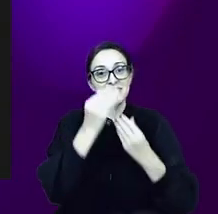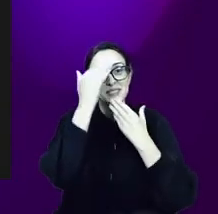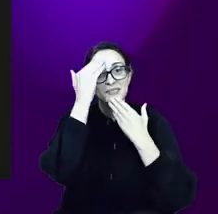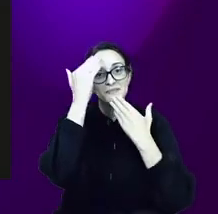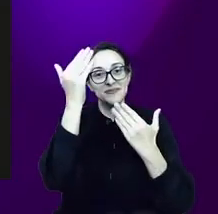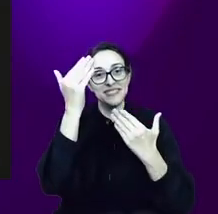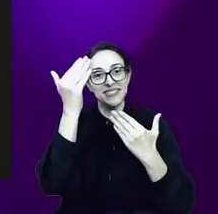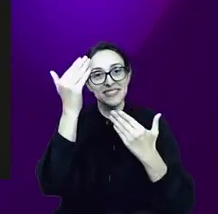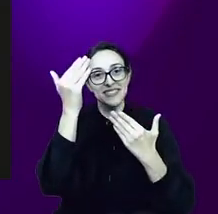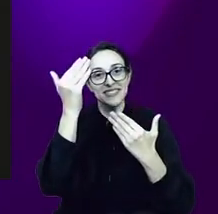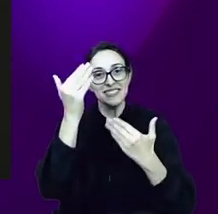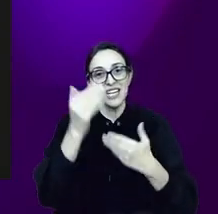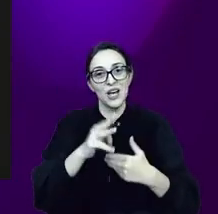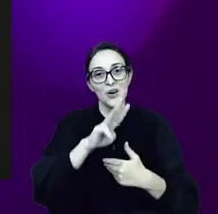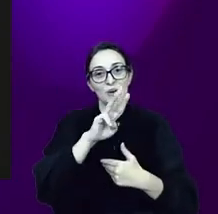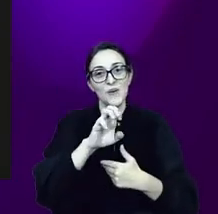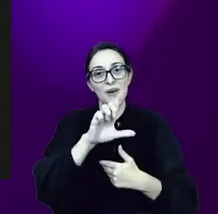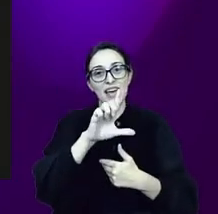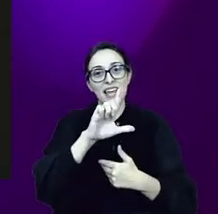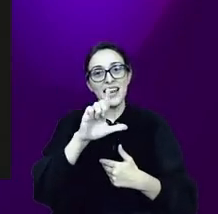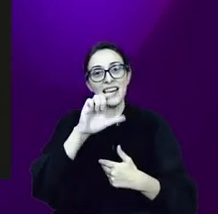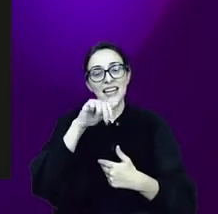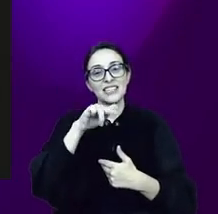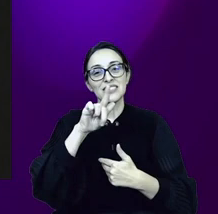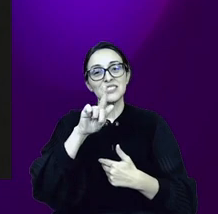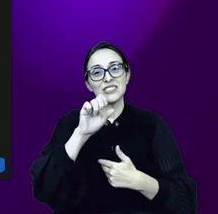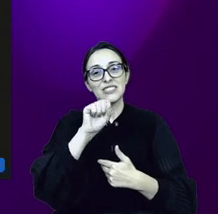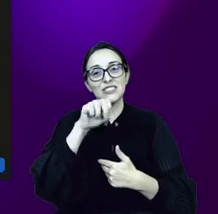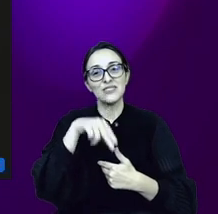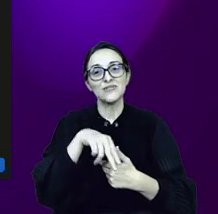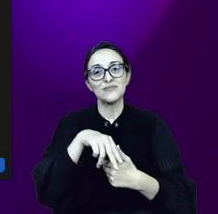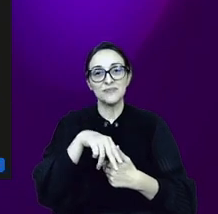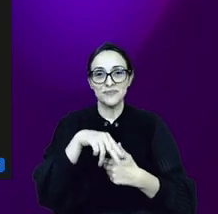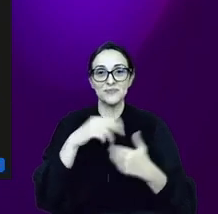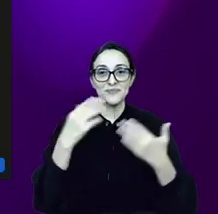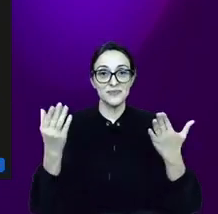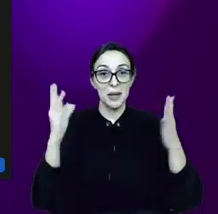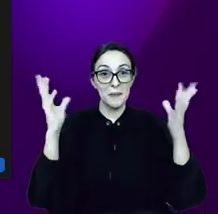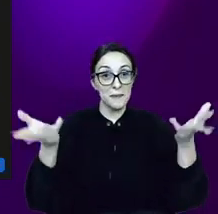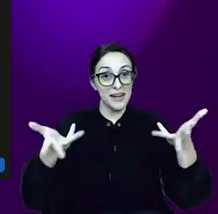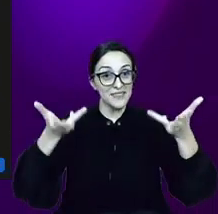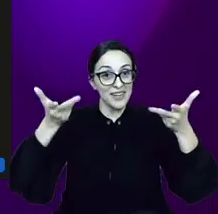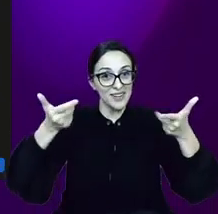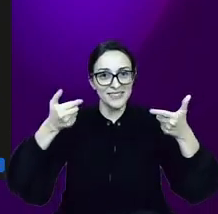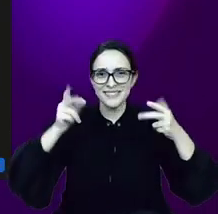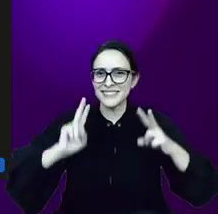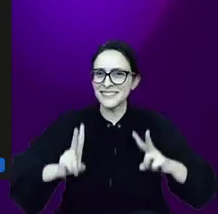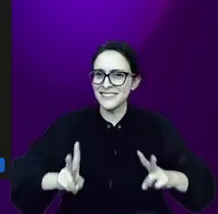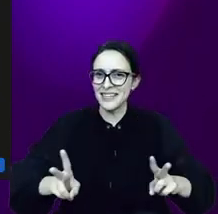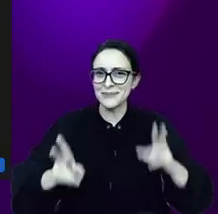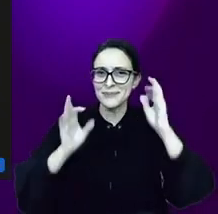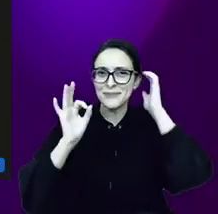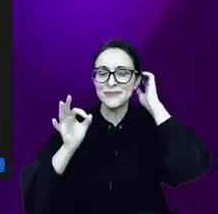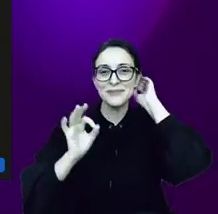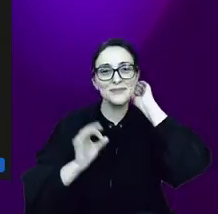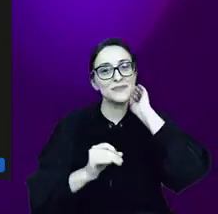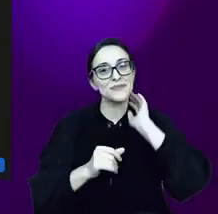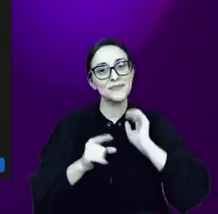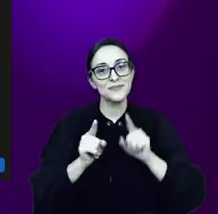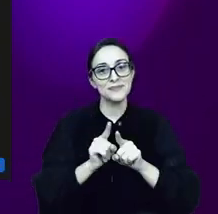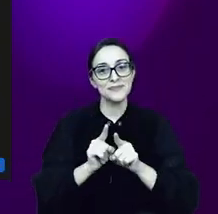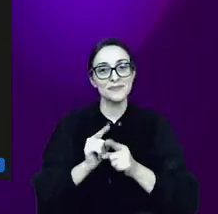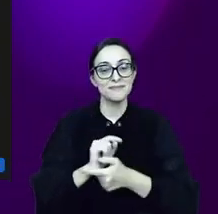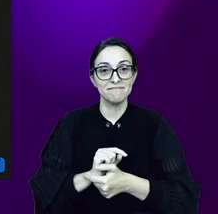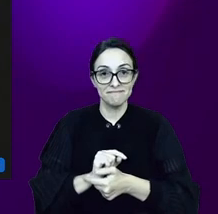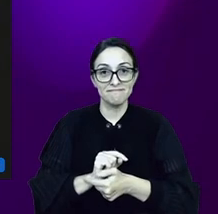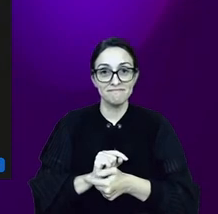Obrigado, Dr. Wellington, pela apresentação brilhante, como sempre.